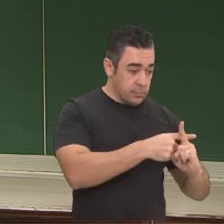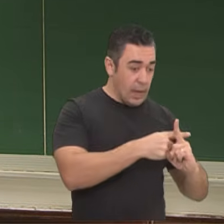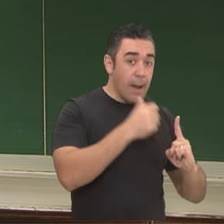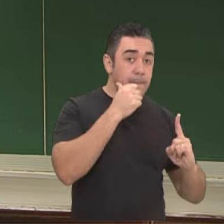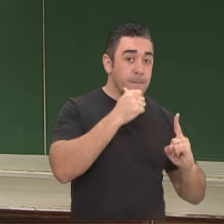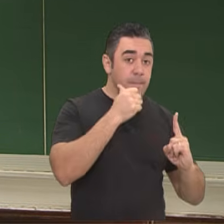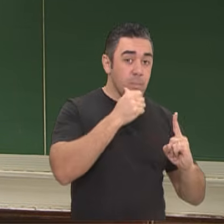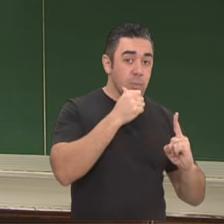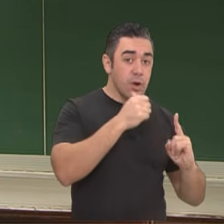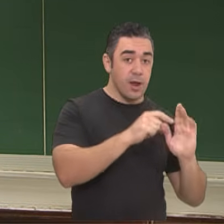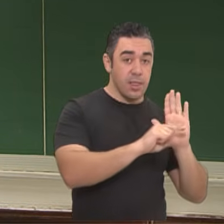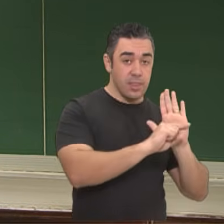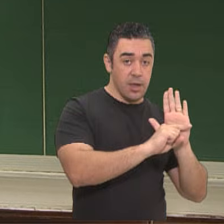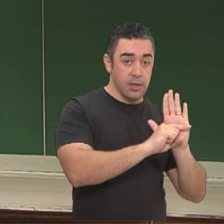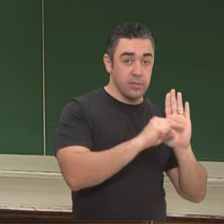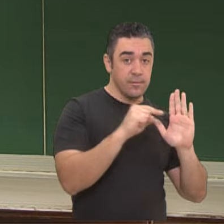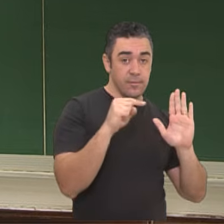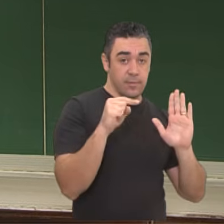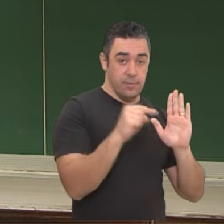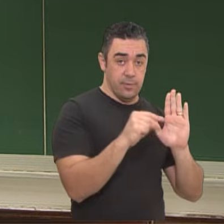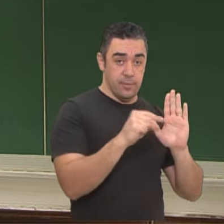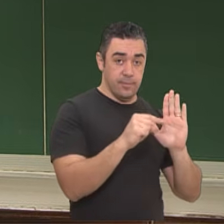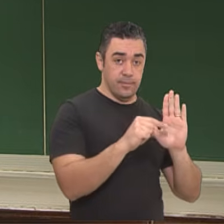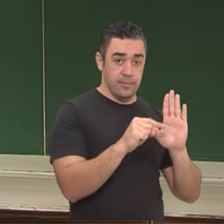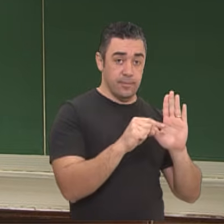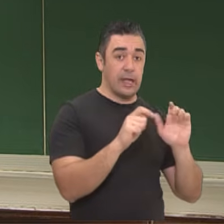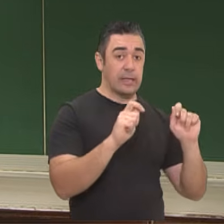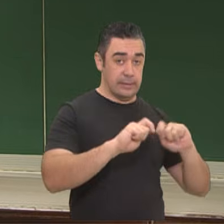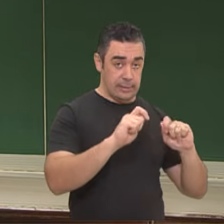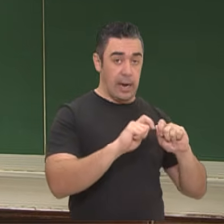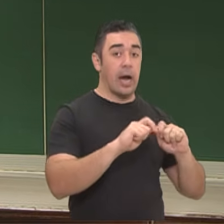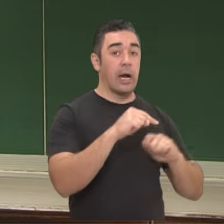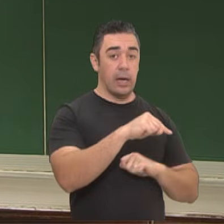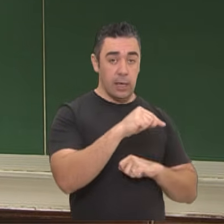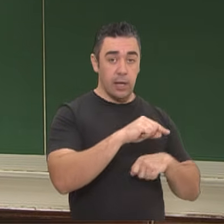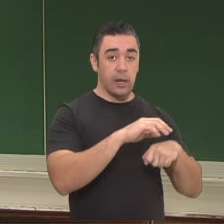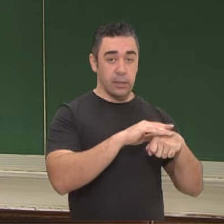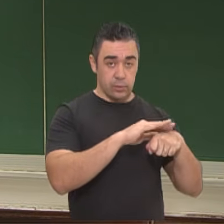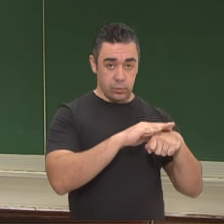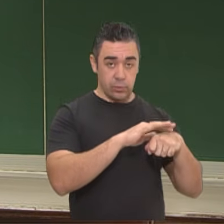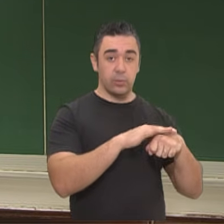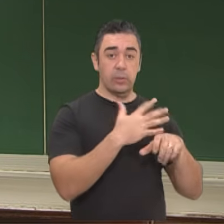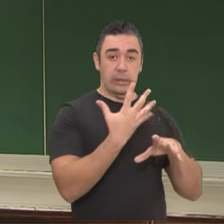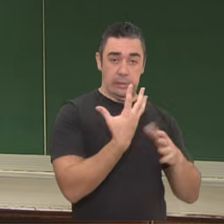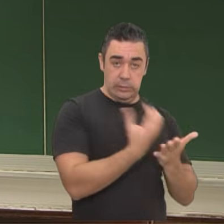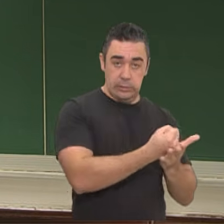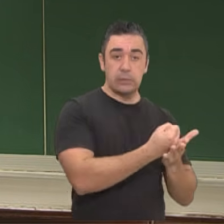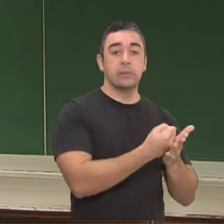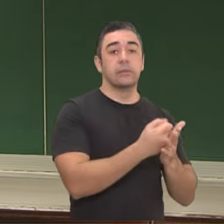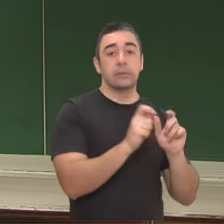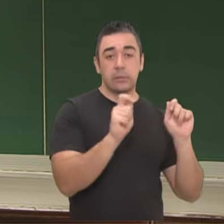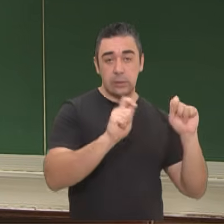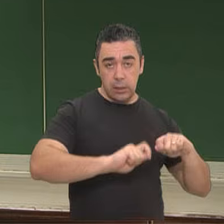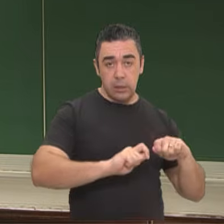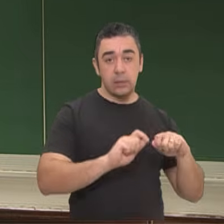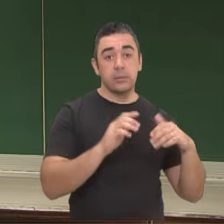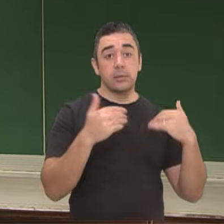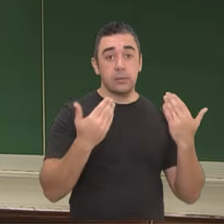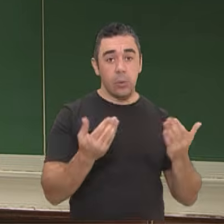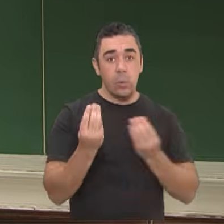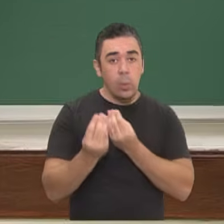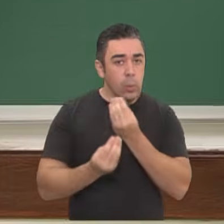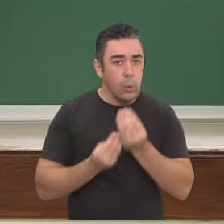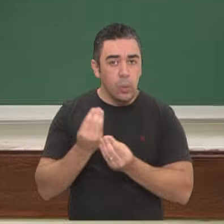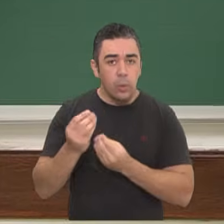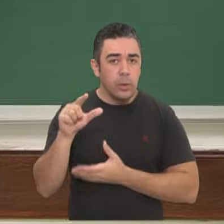barriga de aluguel, é negativo. Ou seja, tem possibilidade do bebê desenvolver a eritroblastose fetal? Tem. Então, vamos ver